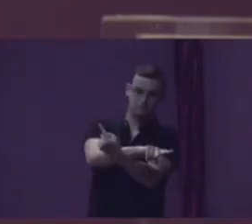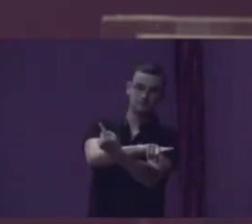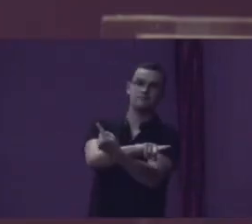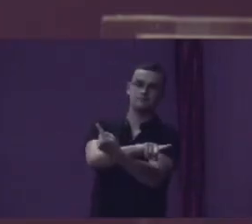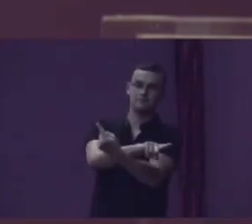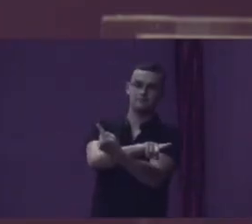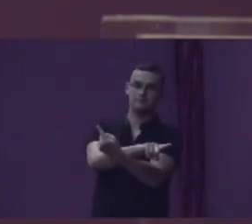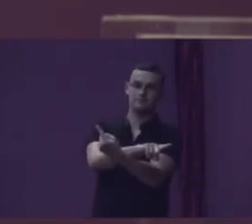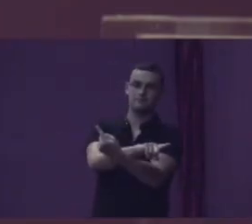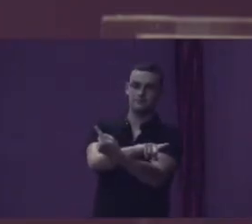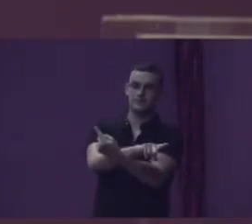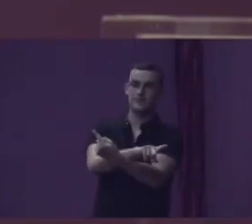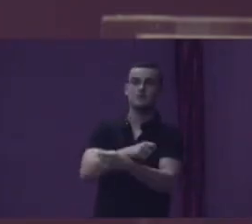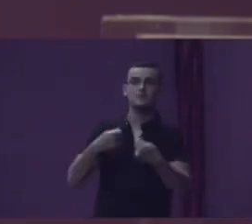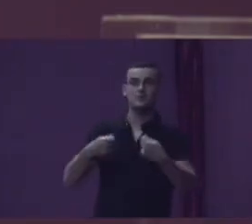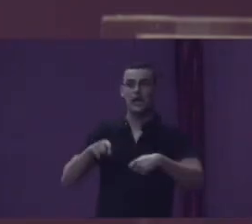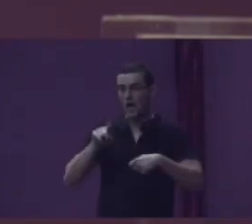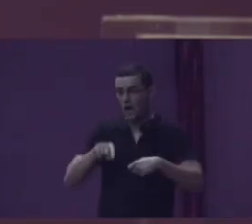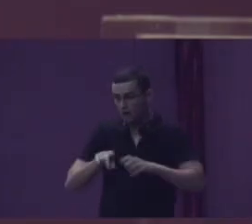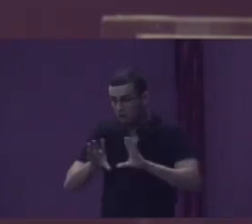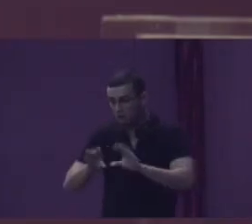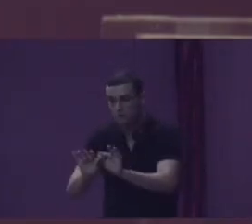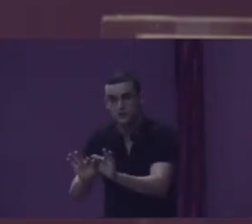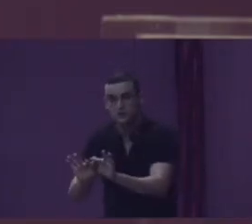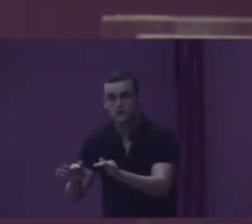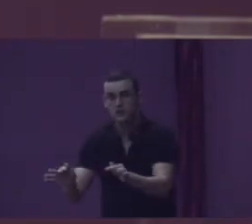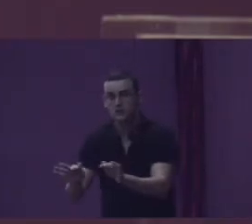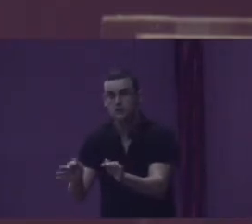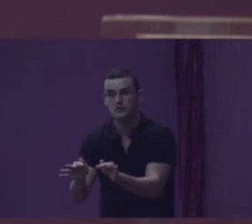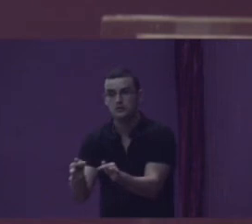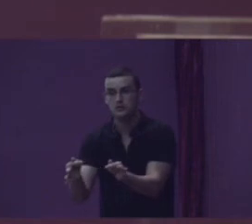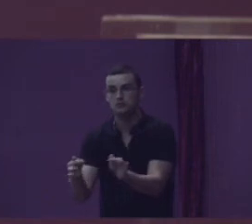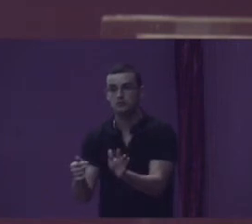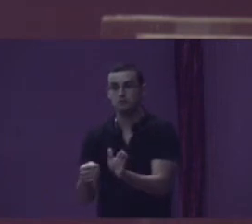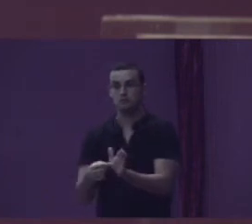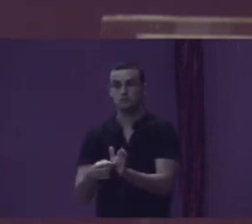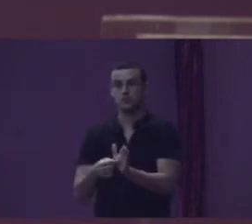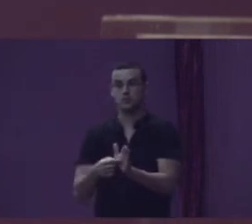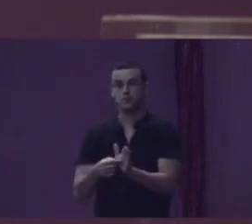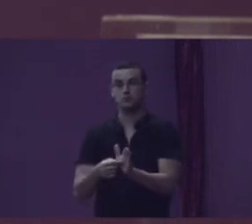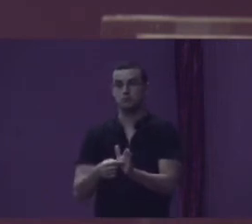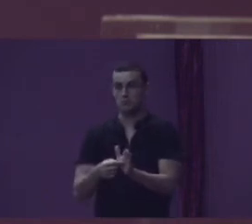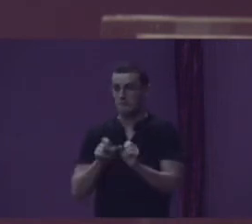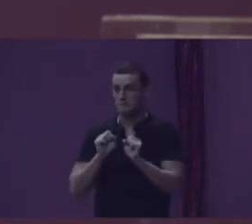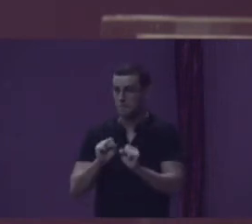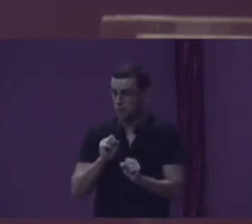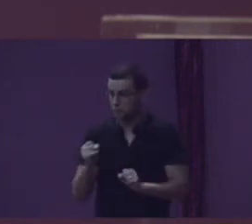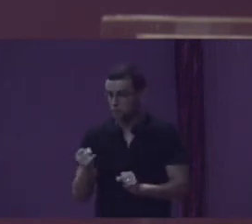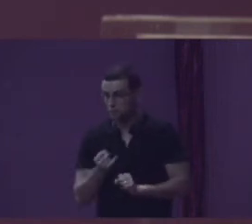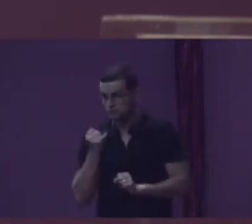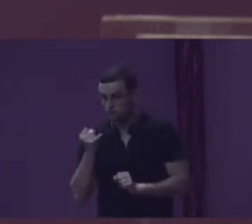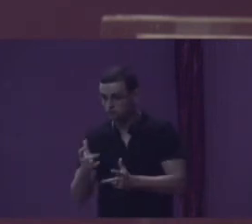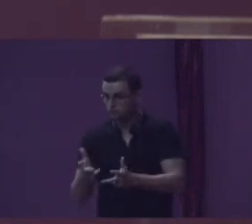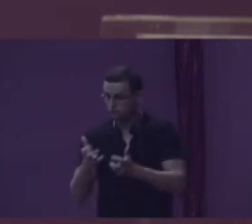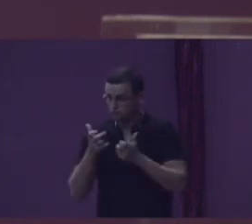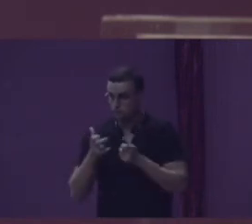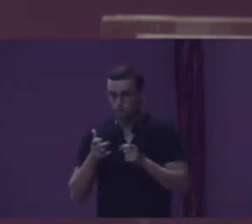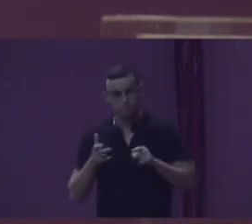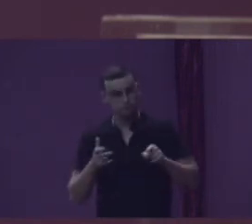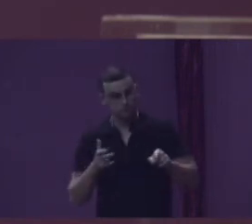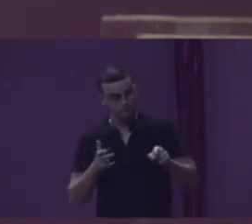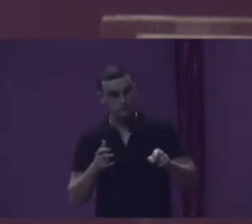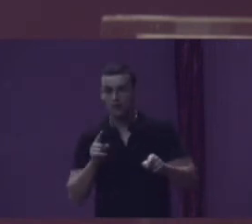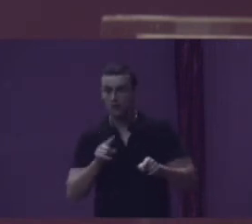com métodos muito simples, e isso pode ser muito importante para ver que essa criança é a risco